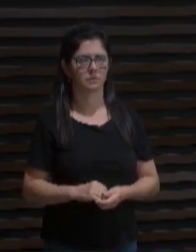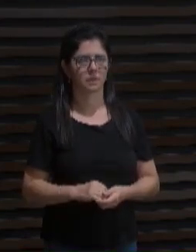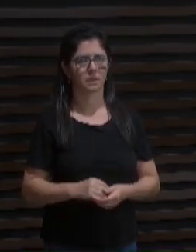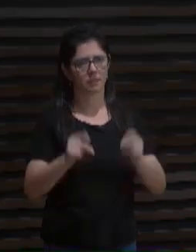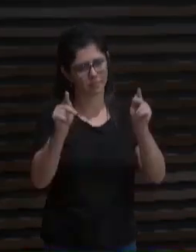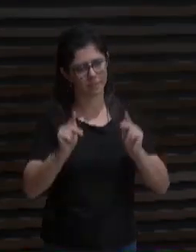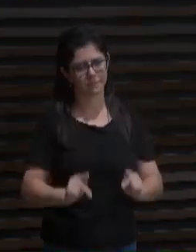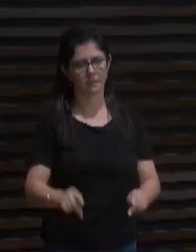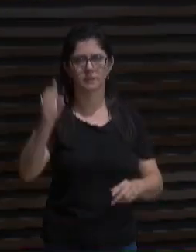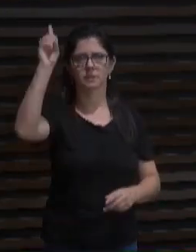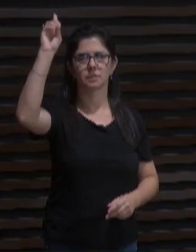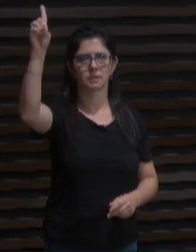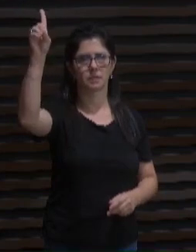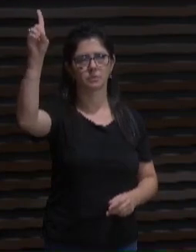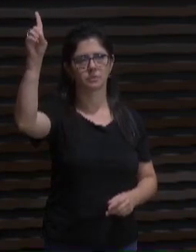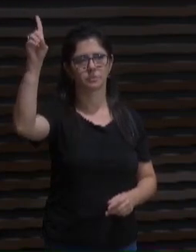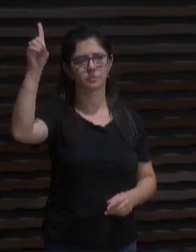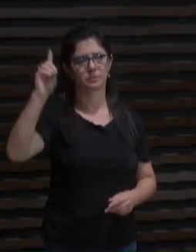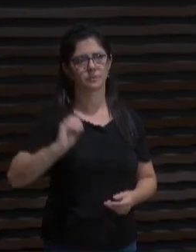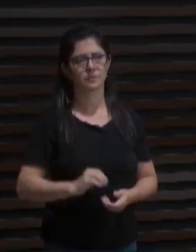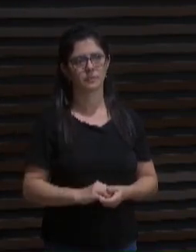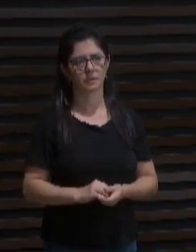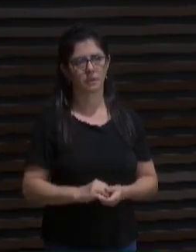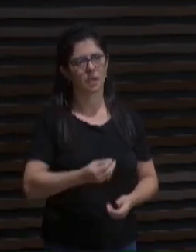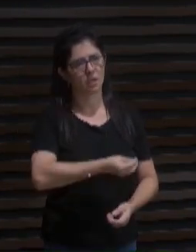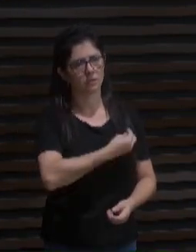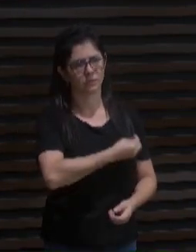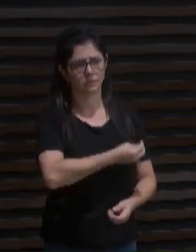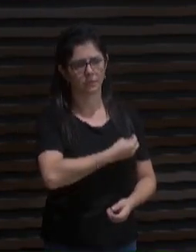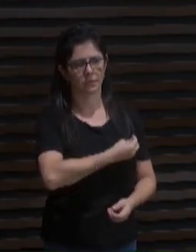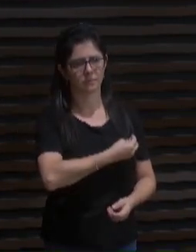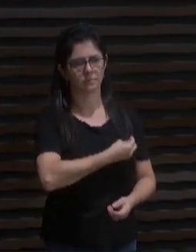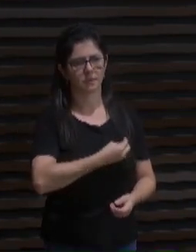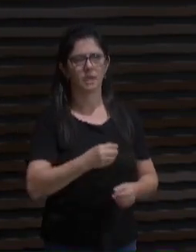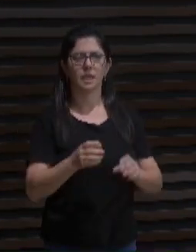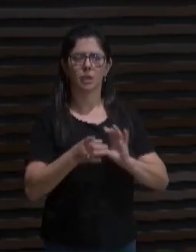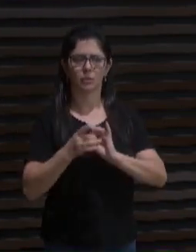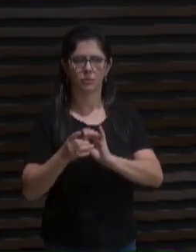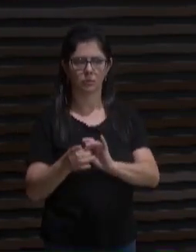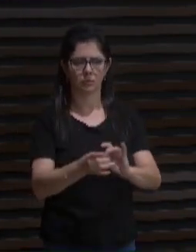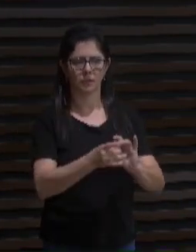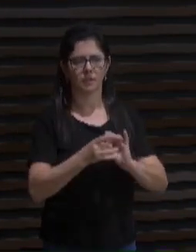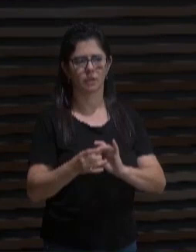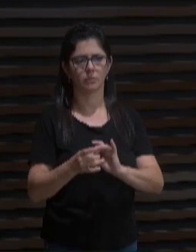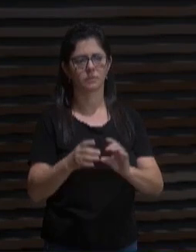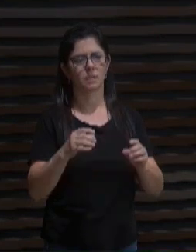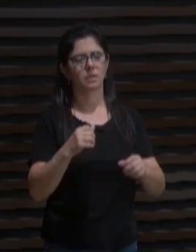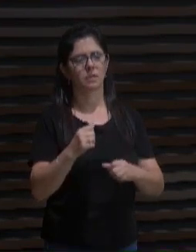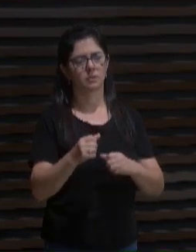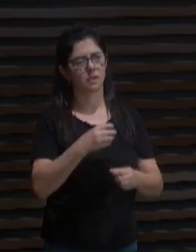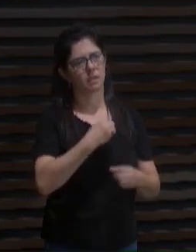Deus. Assim é o viver do regenerado, em comunhão com a Trindade, o dia